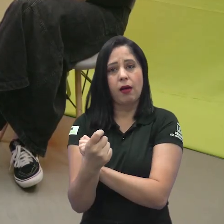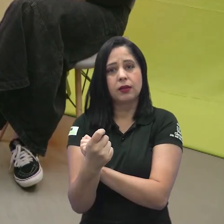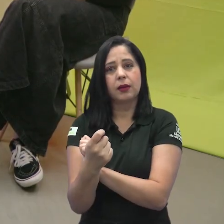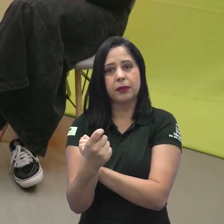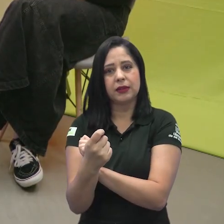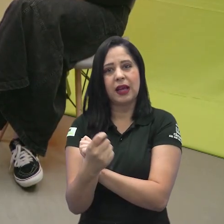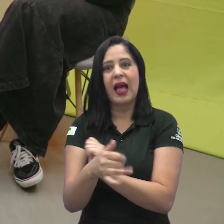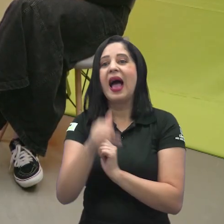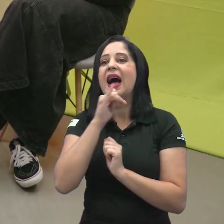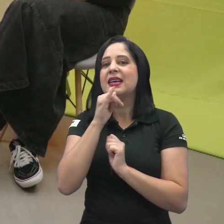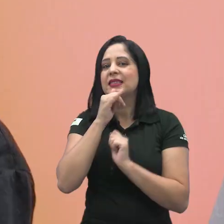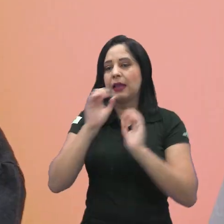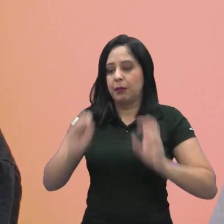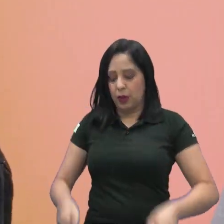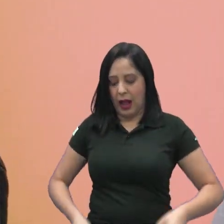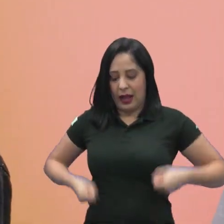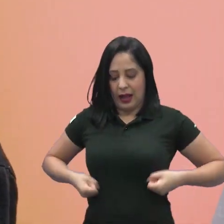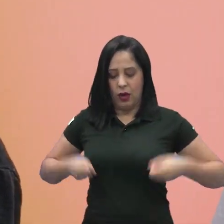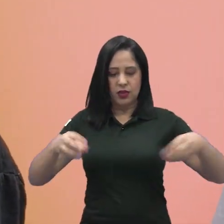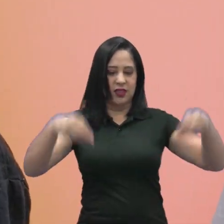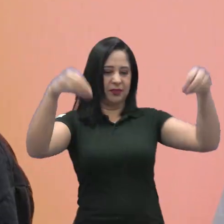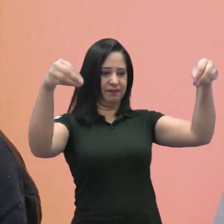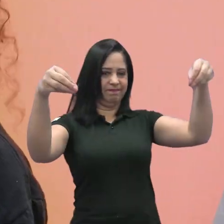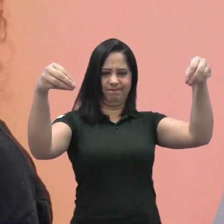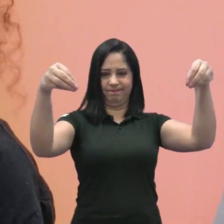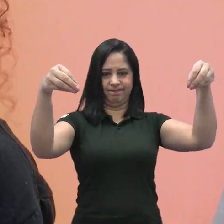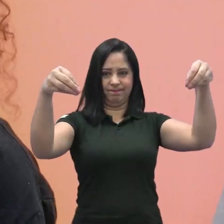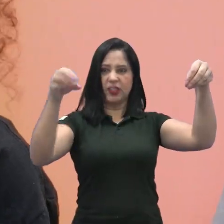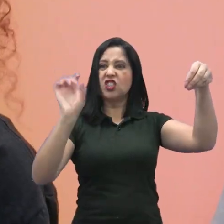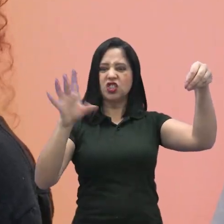é você transformar a calça numa outra calça.